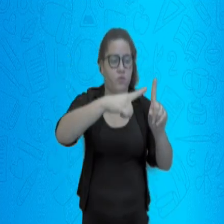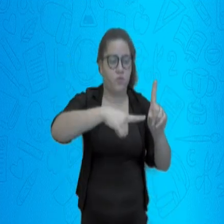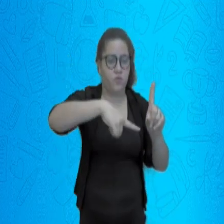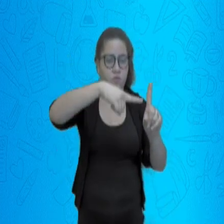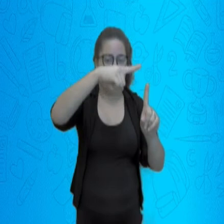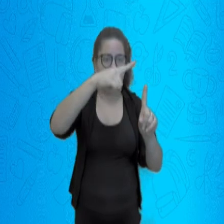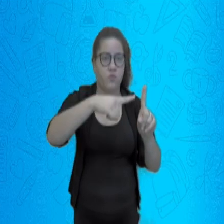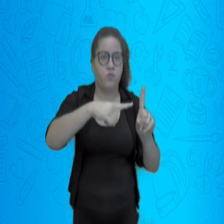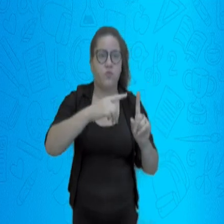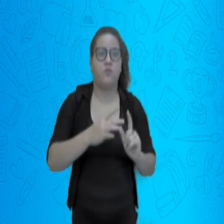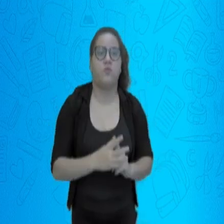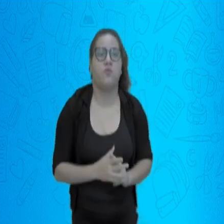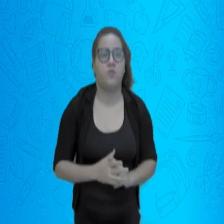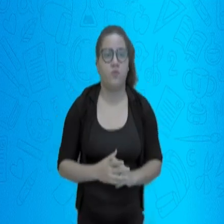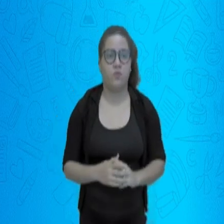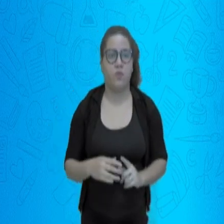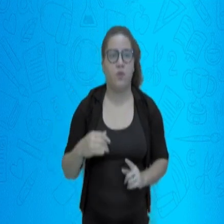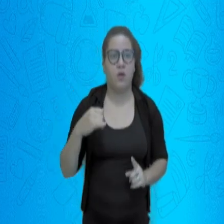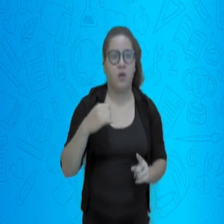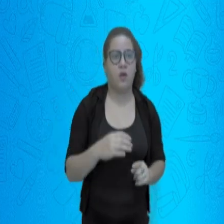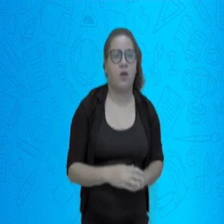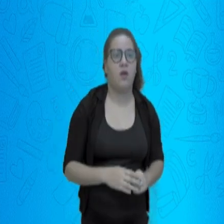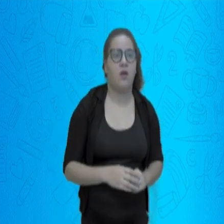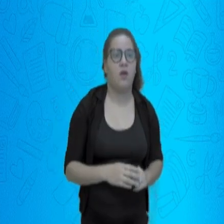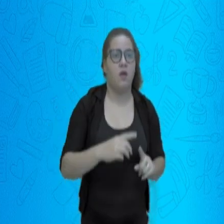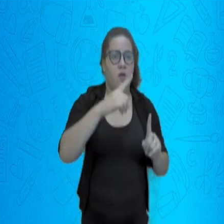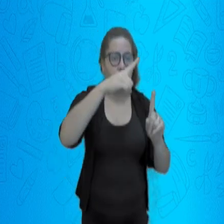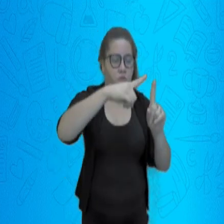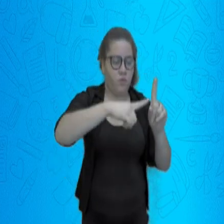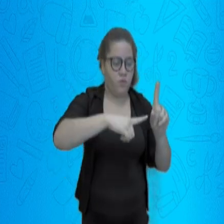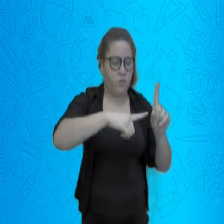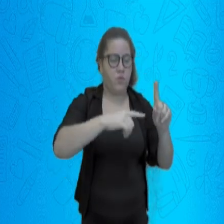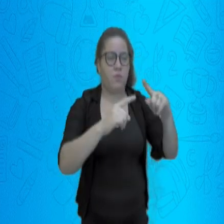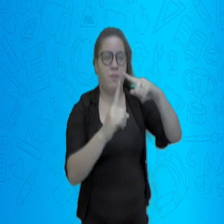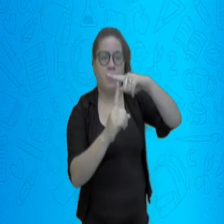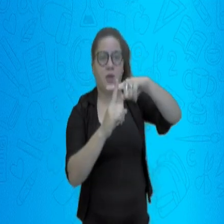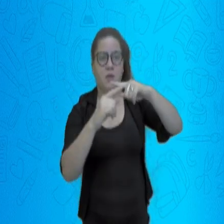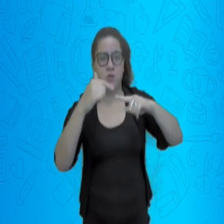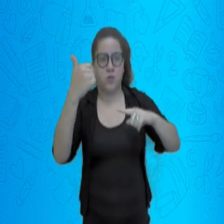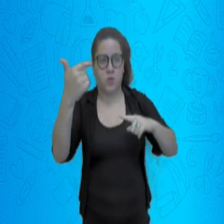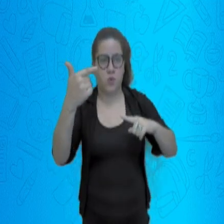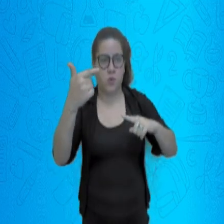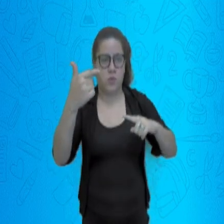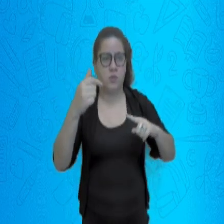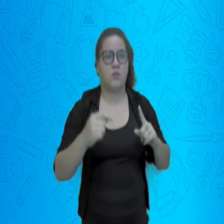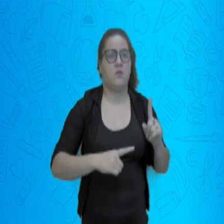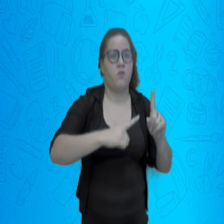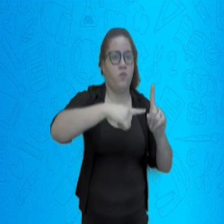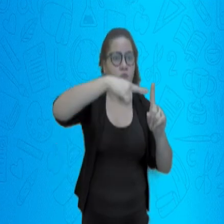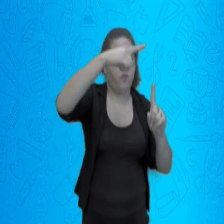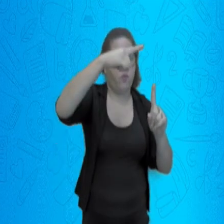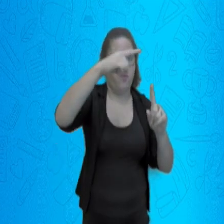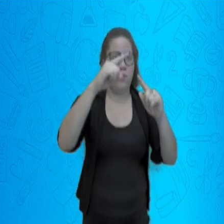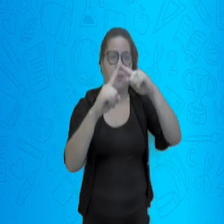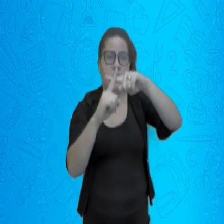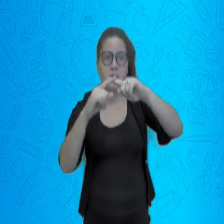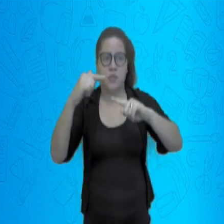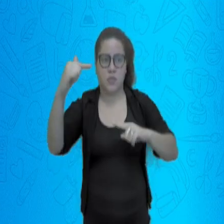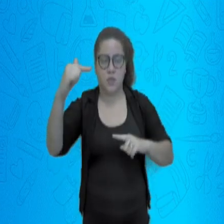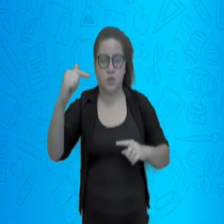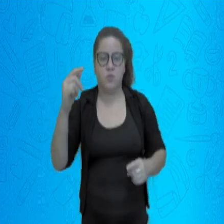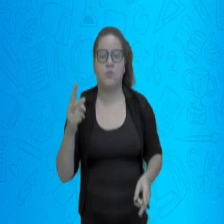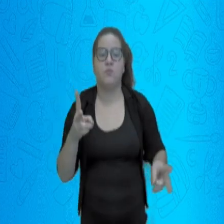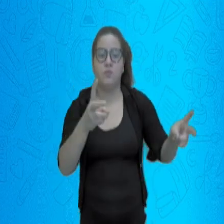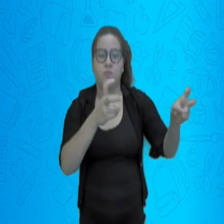é +2 e a temperatura máxima +7. Olha aqui, olha, analisando aqui, olha. Eu vou olhar,